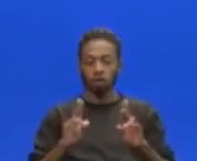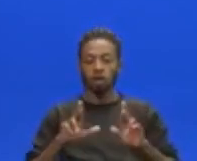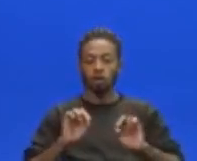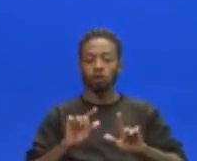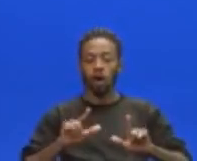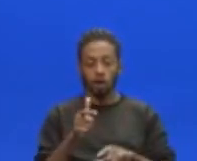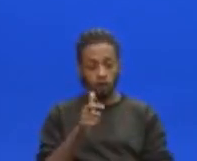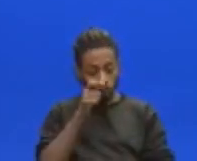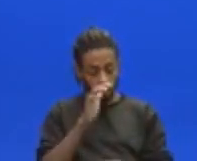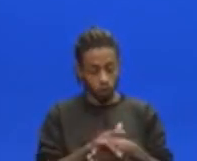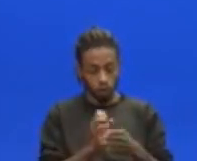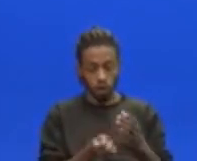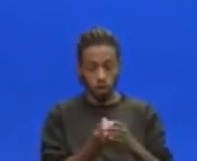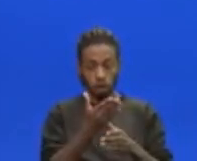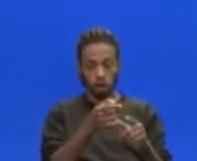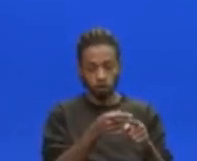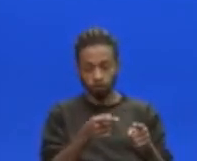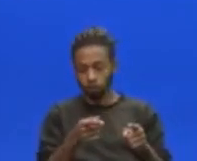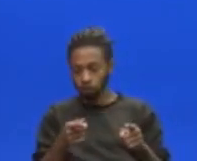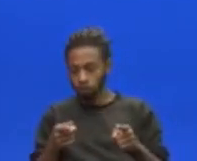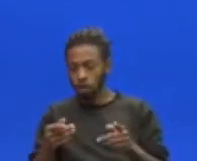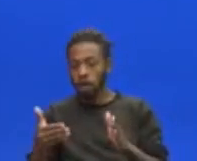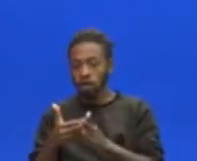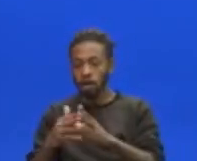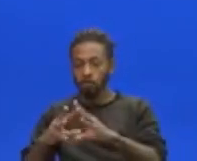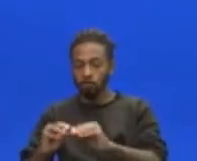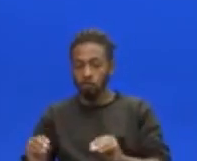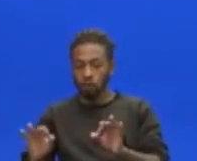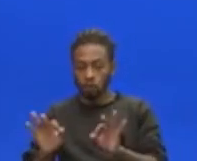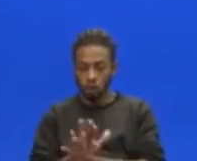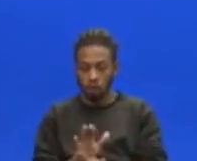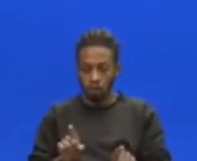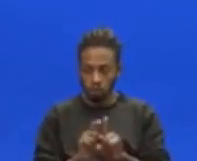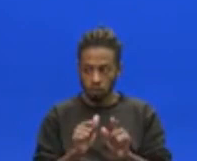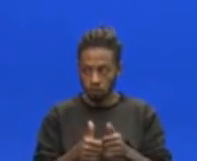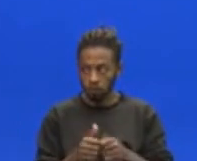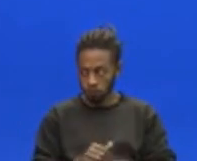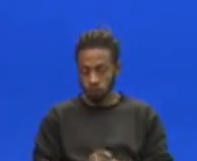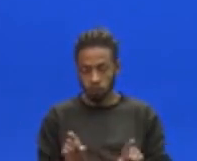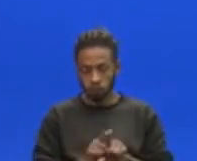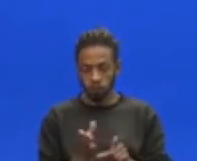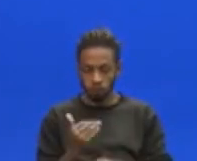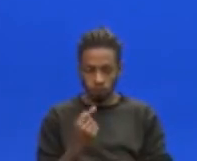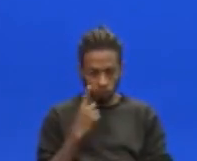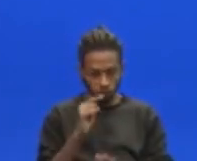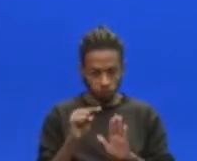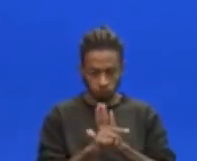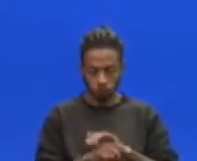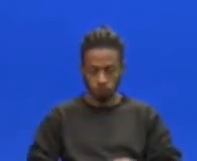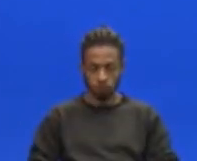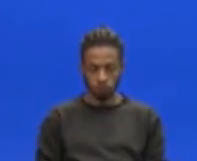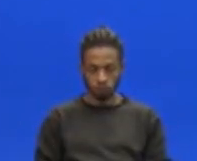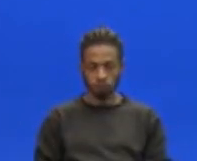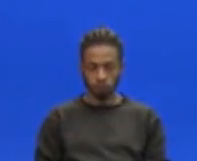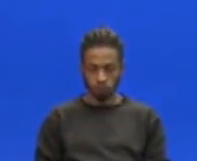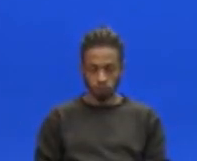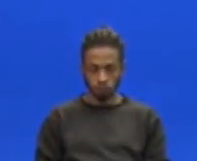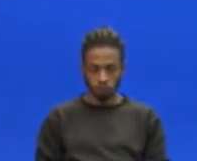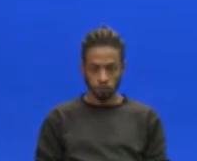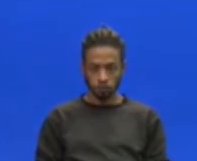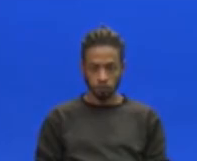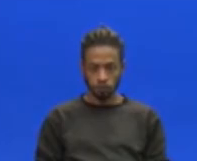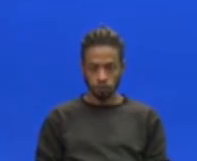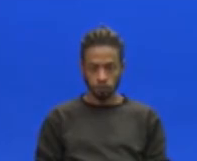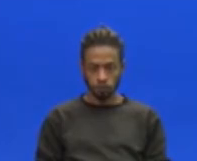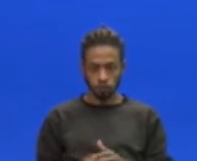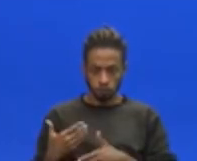doença desde o seu surgimento a toda a sua evolução. Tudo bem? Então vamos para a nossa interatividade.